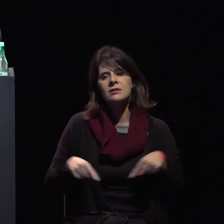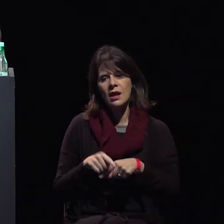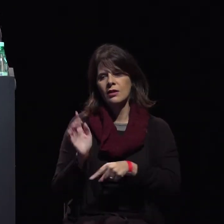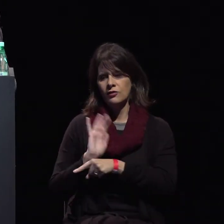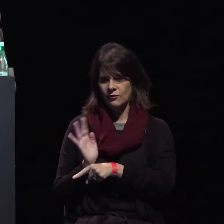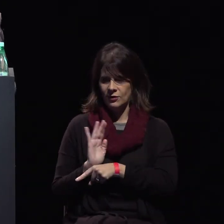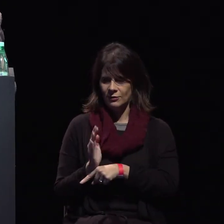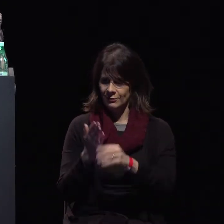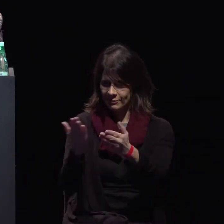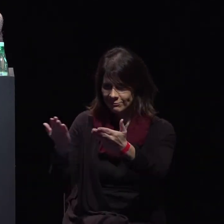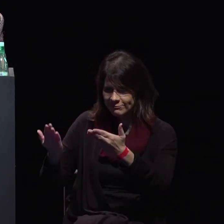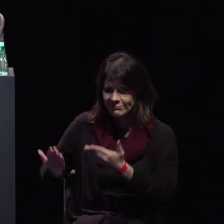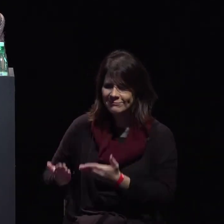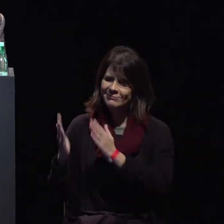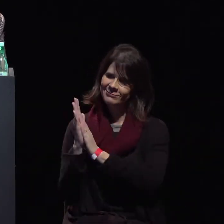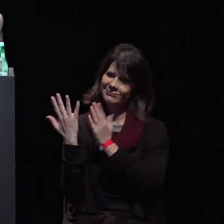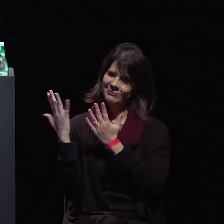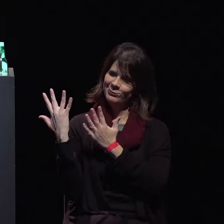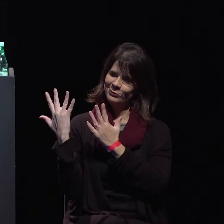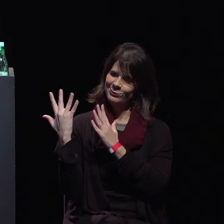favor.